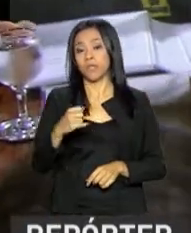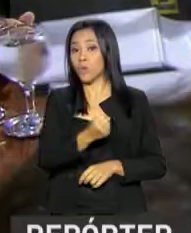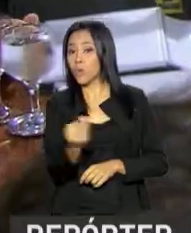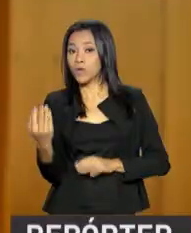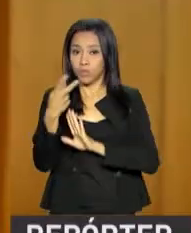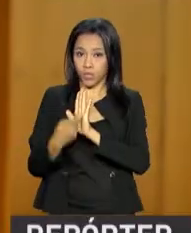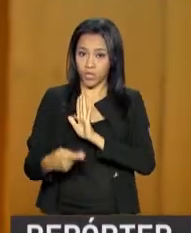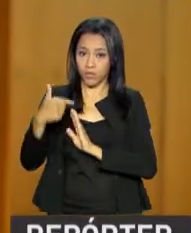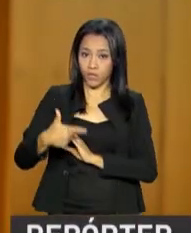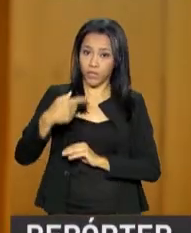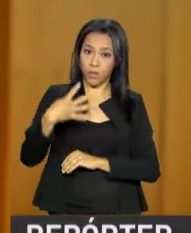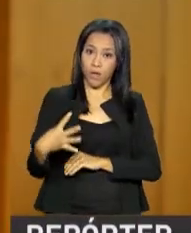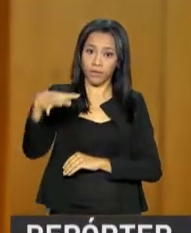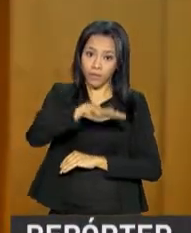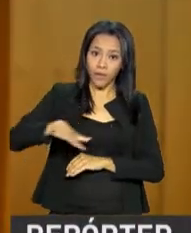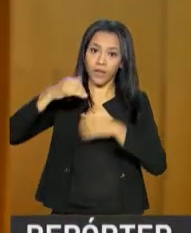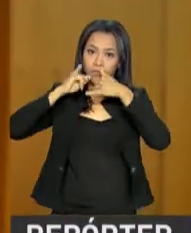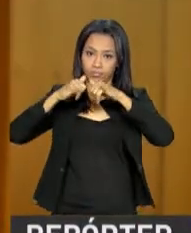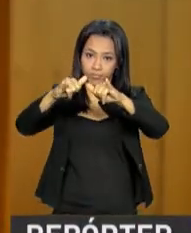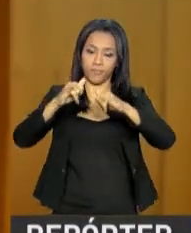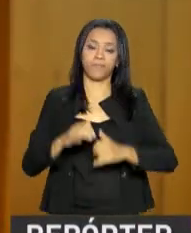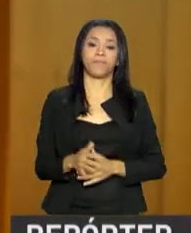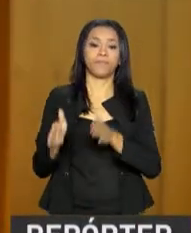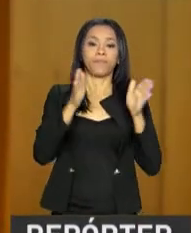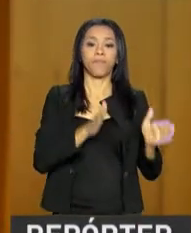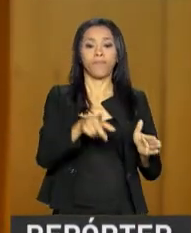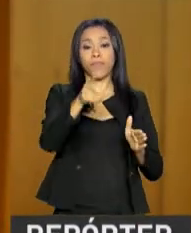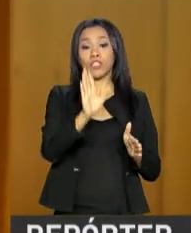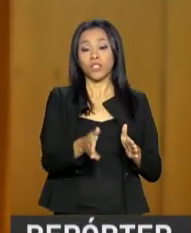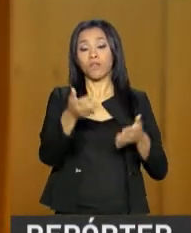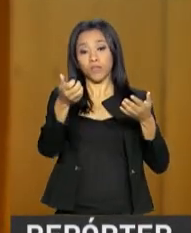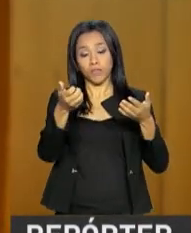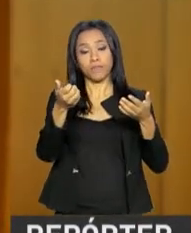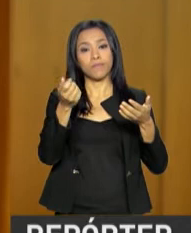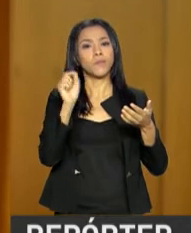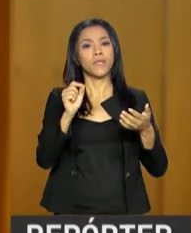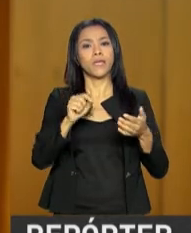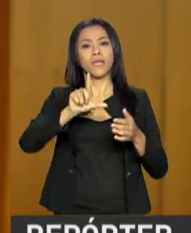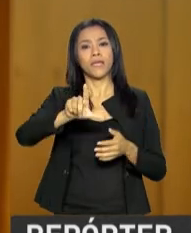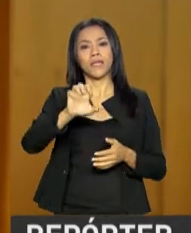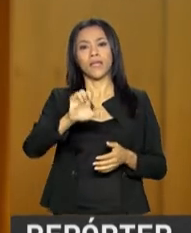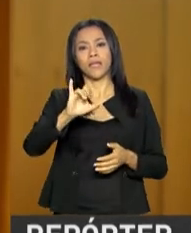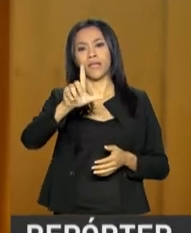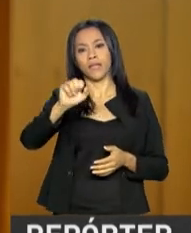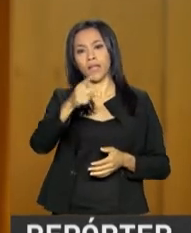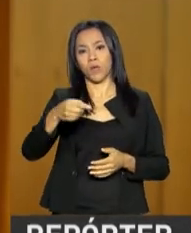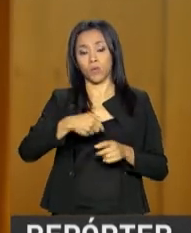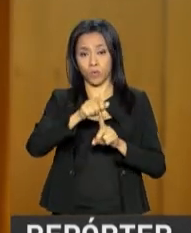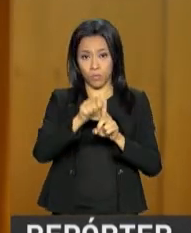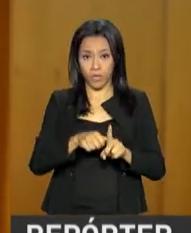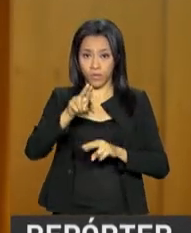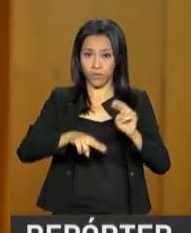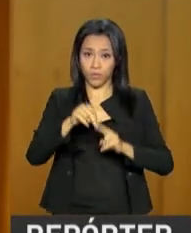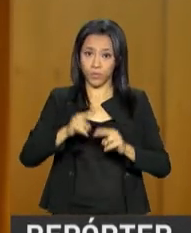projetos foi autorizada a inclusão do leilão que nós vamos fazer no mês de junho de 24 horas nem